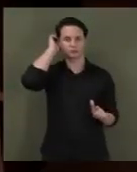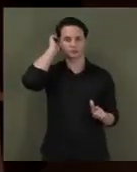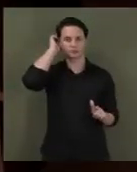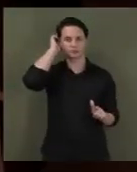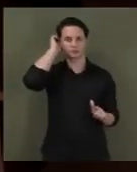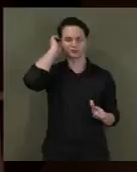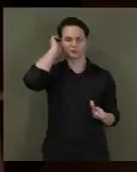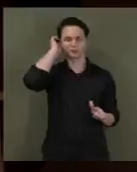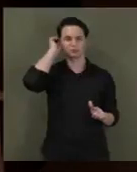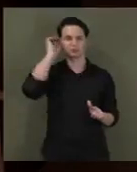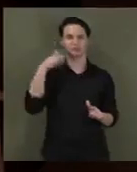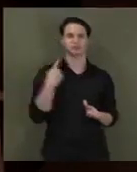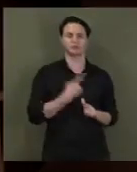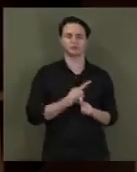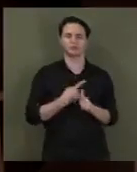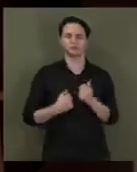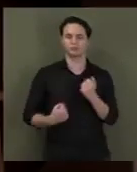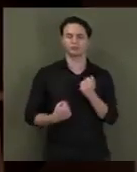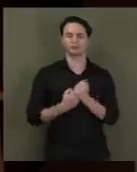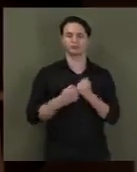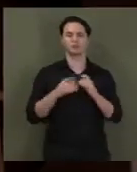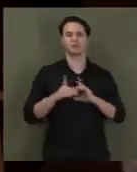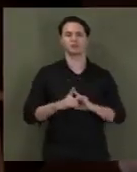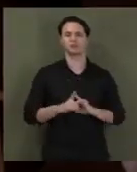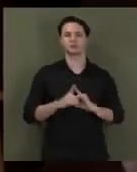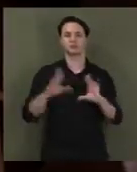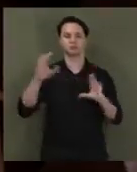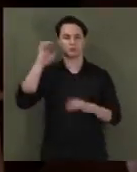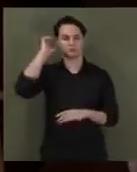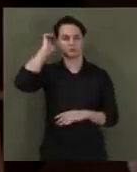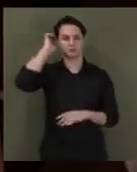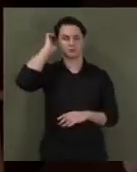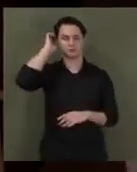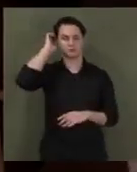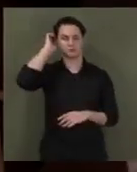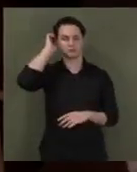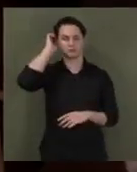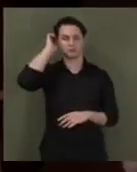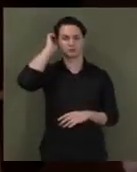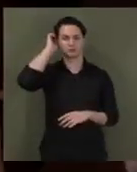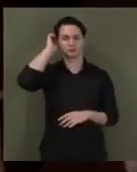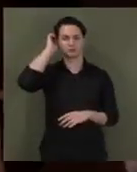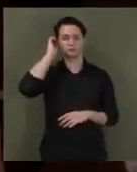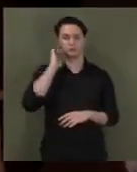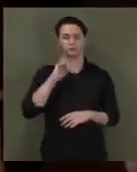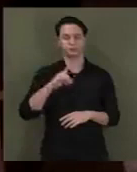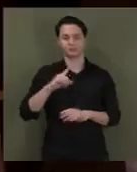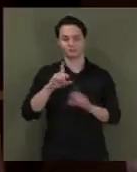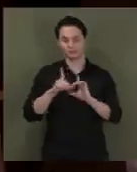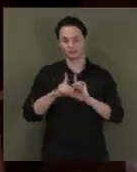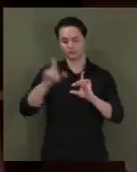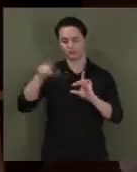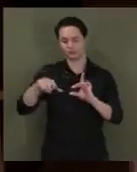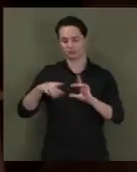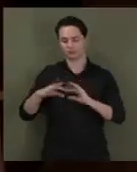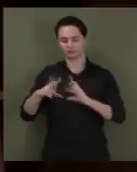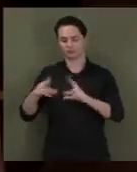à democracia. Com a democracia, tudo. Sem ela, é nada.